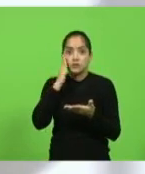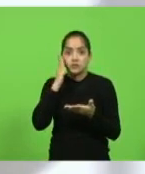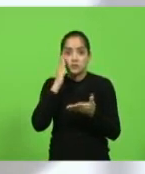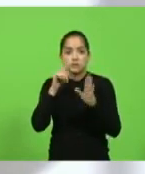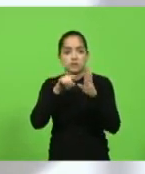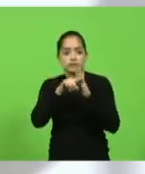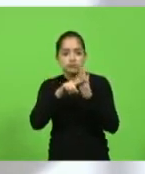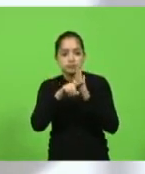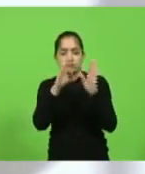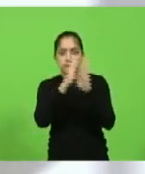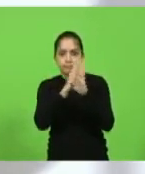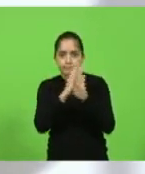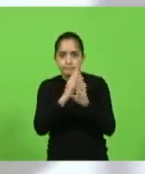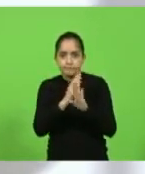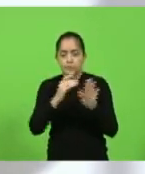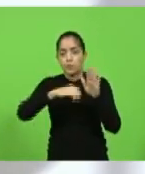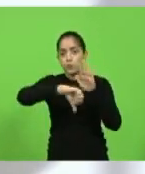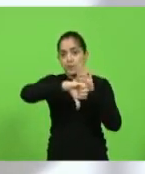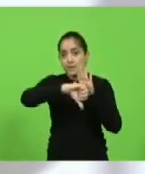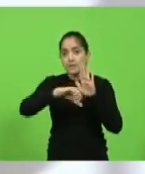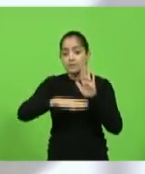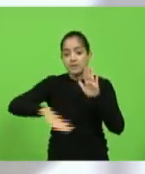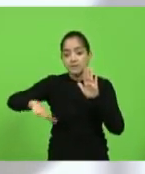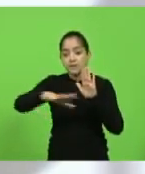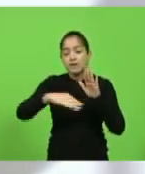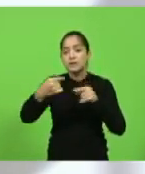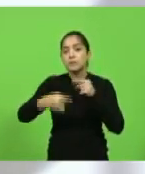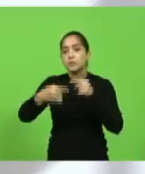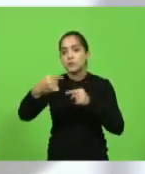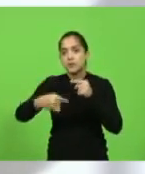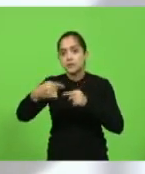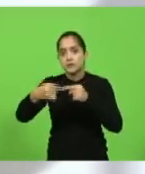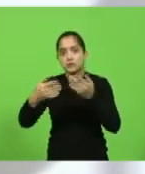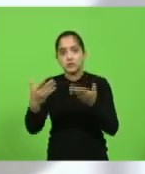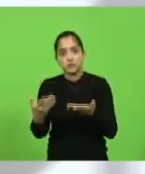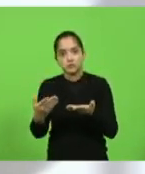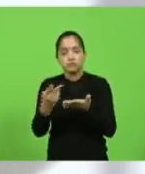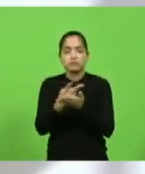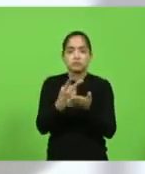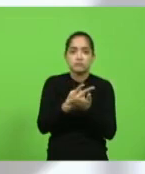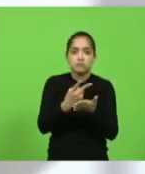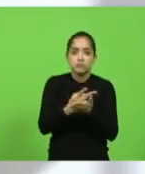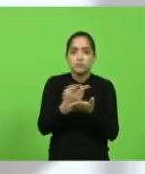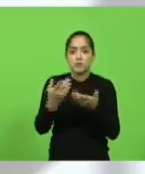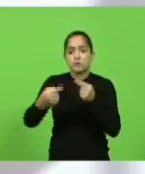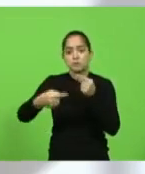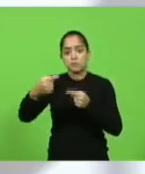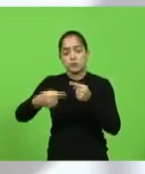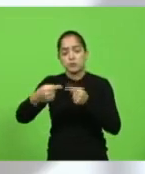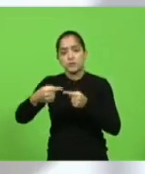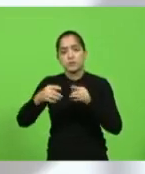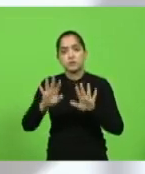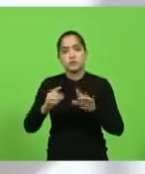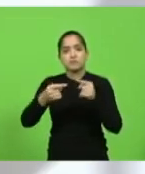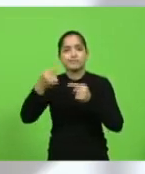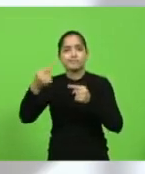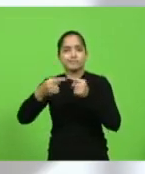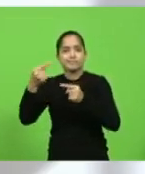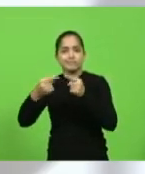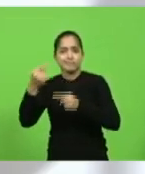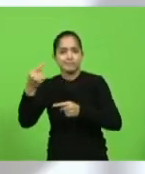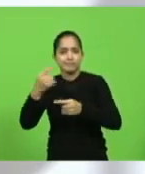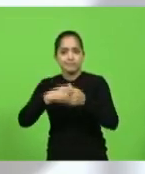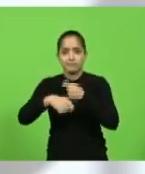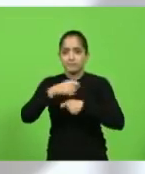ato político, um crime político, um injusto político, um ilícito político, que nada tem a ver com infração administrativa,